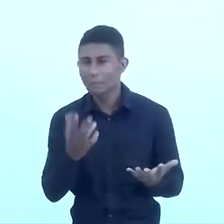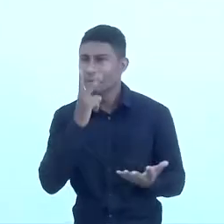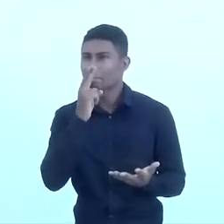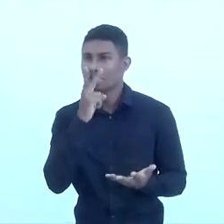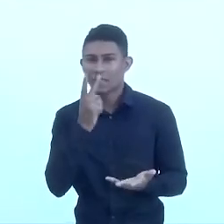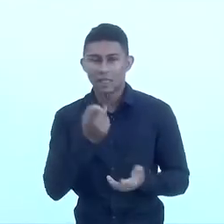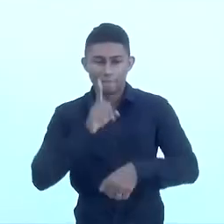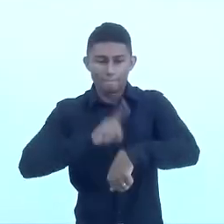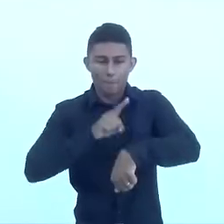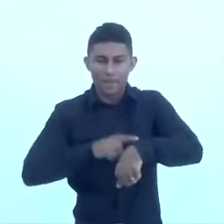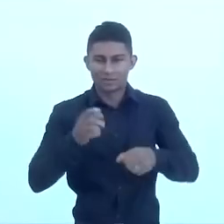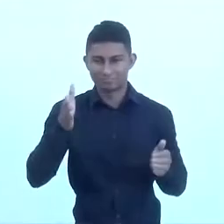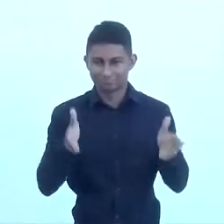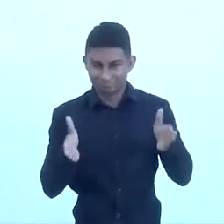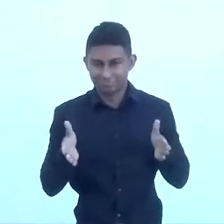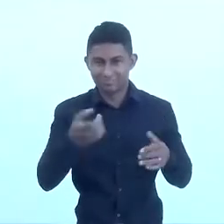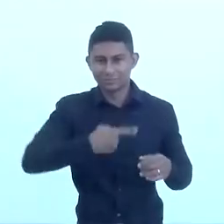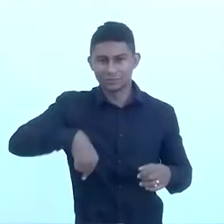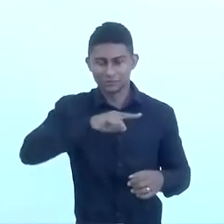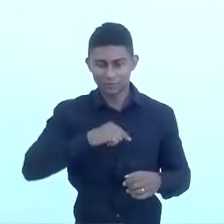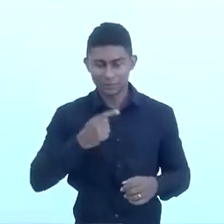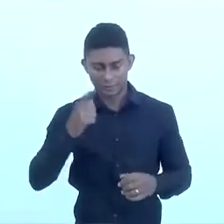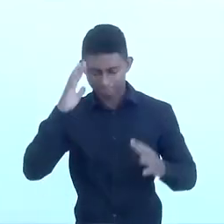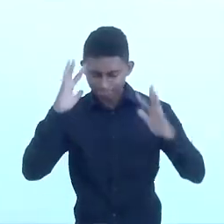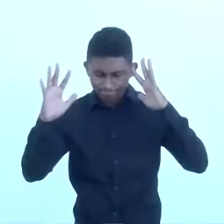gente vai definir